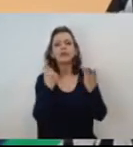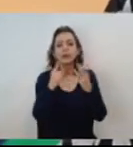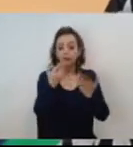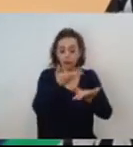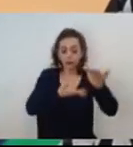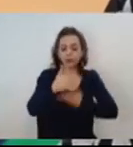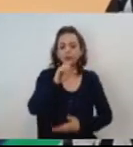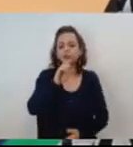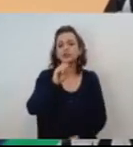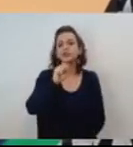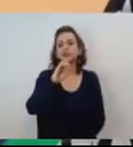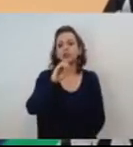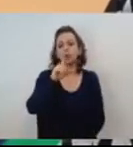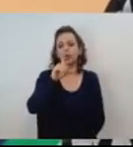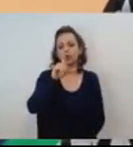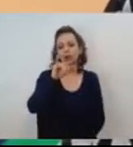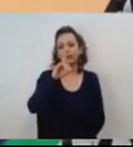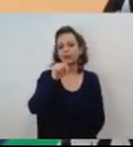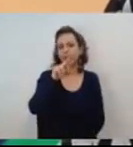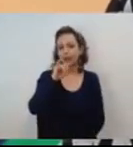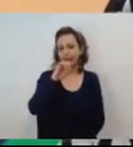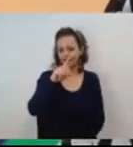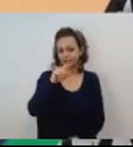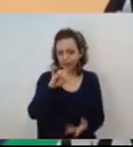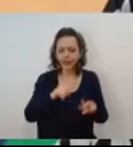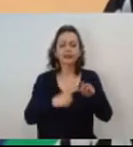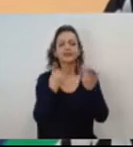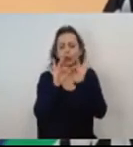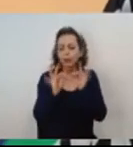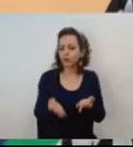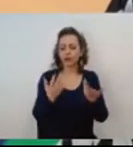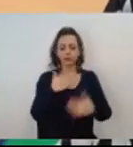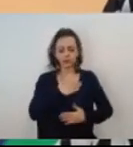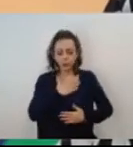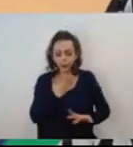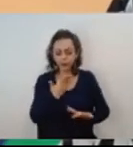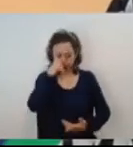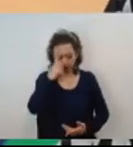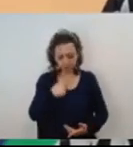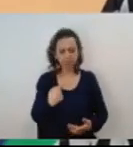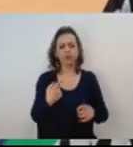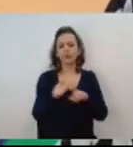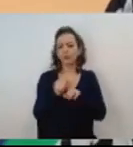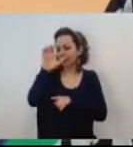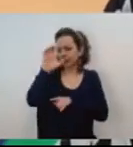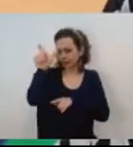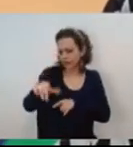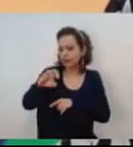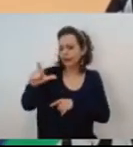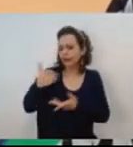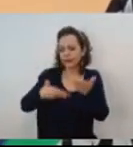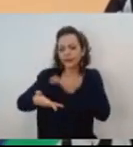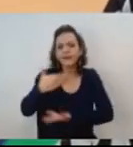para comigo para comer o próximo para o meu cliente final acima de tudo né para que a gente